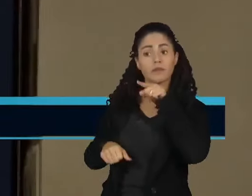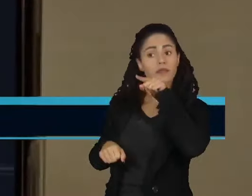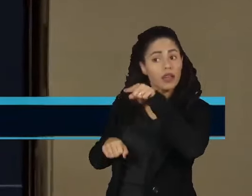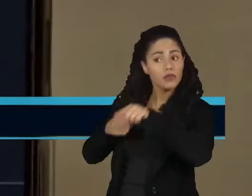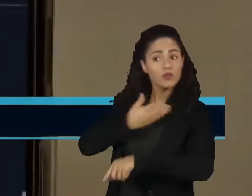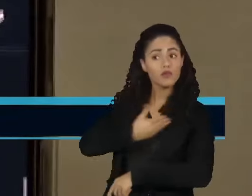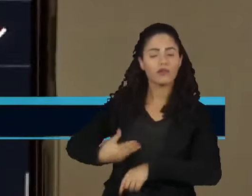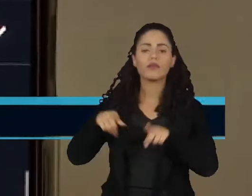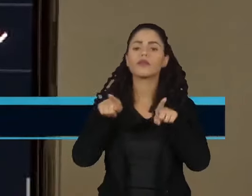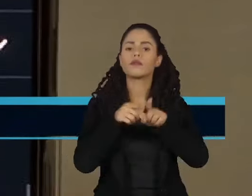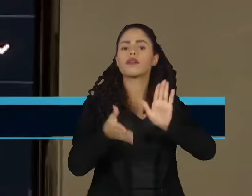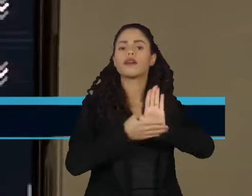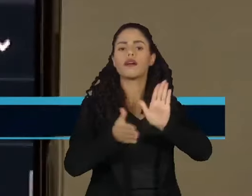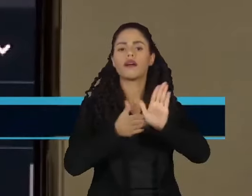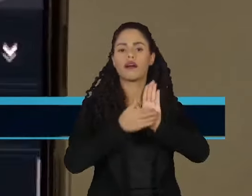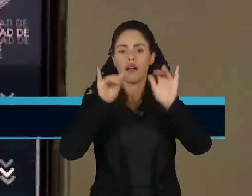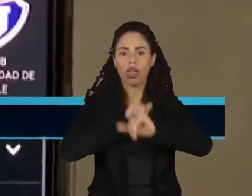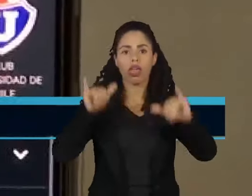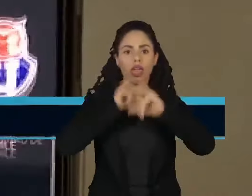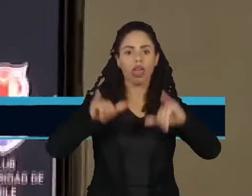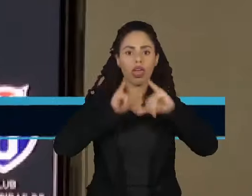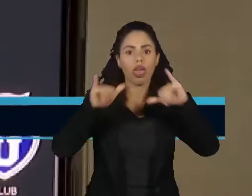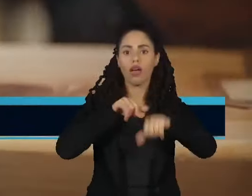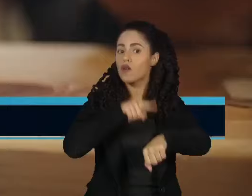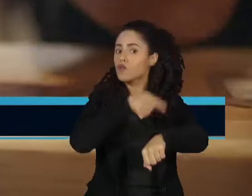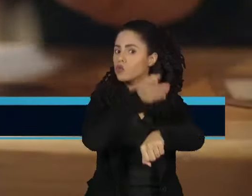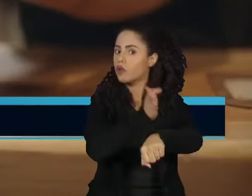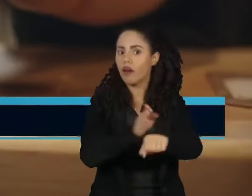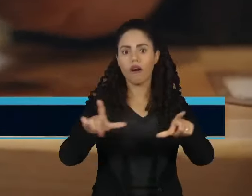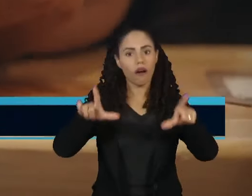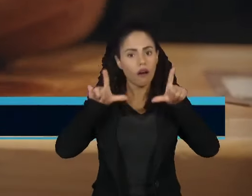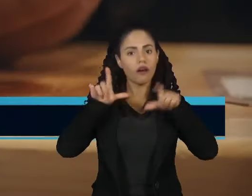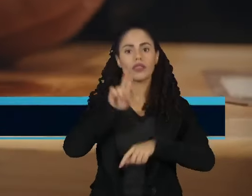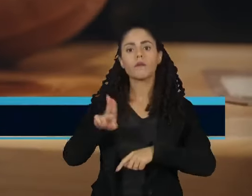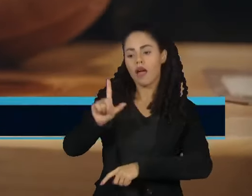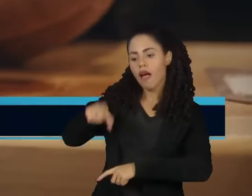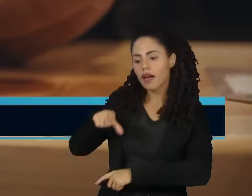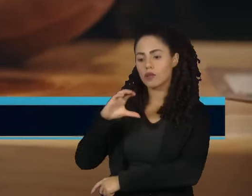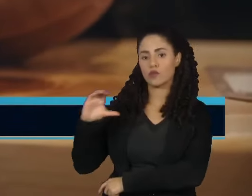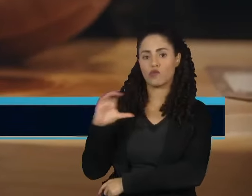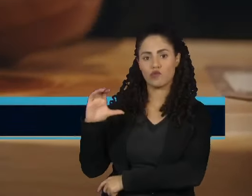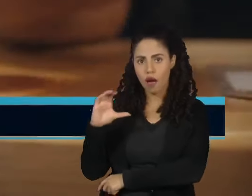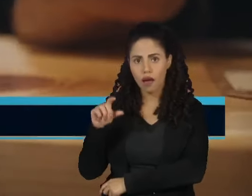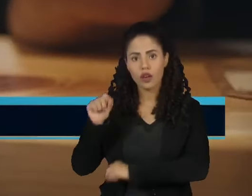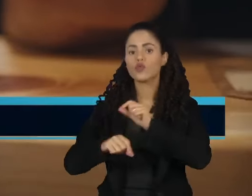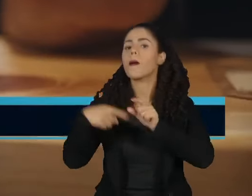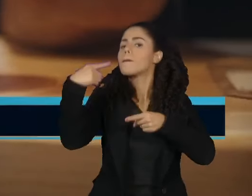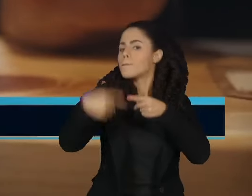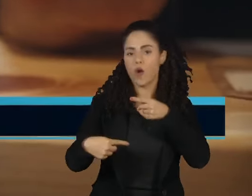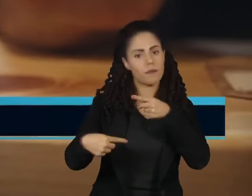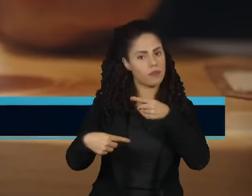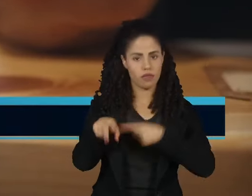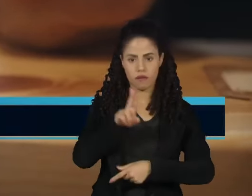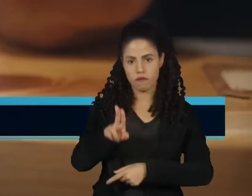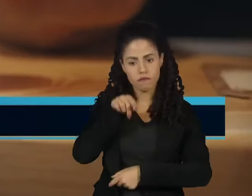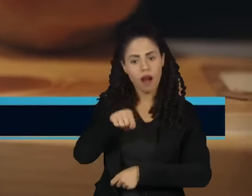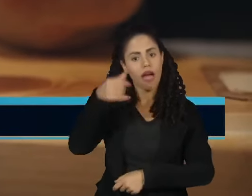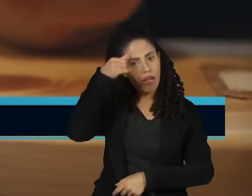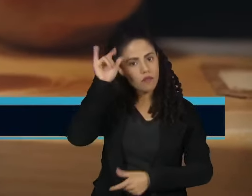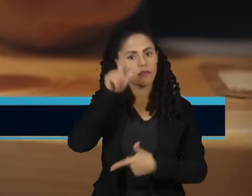também estão as propagandas das empresas de apostas e o uso de cartão de crédito, que será proibido para